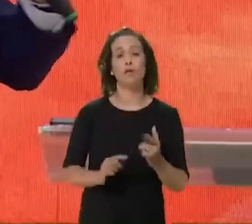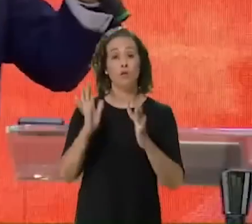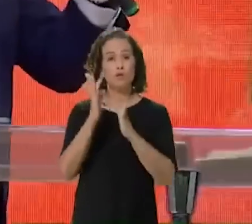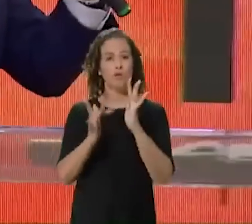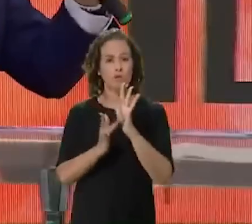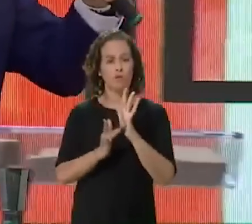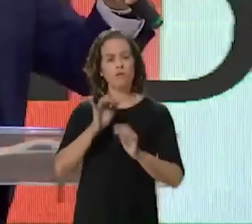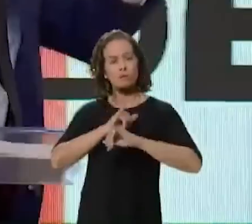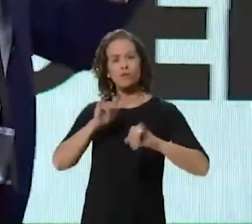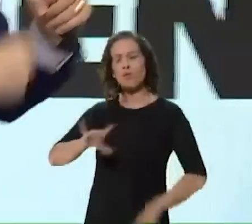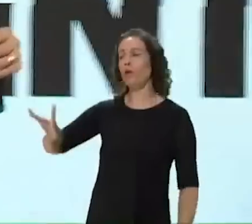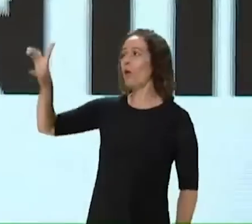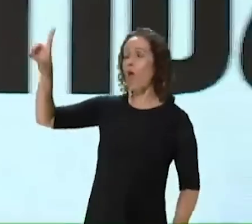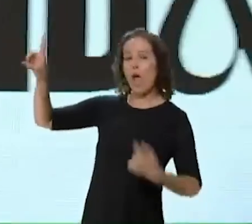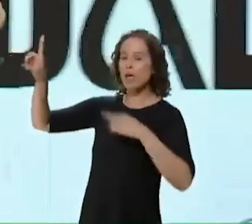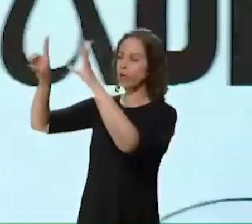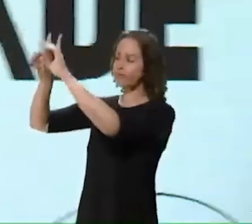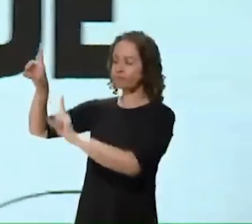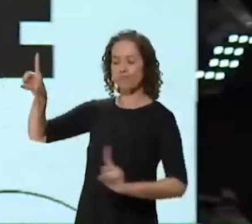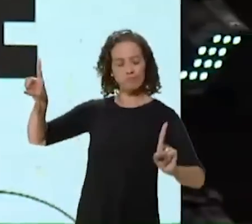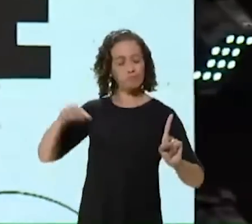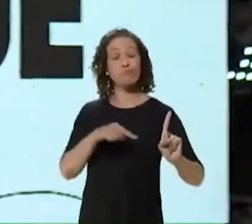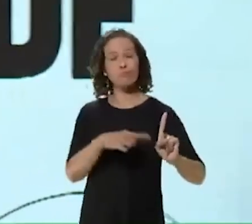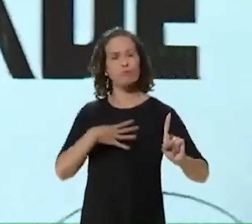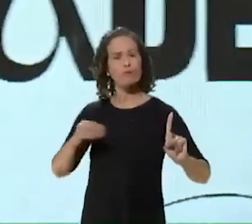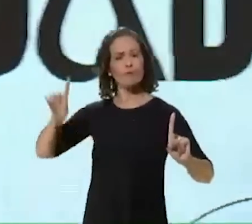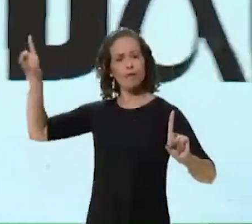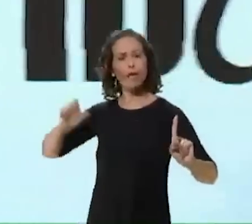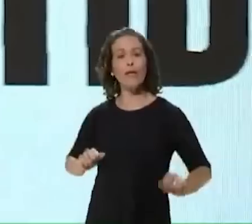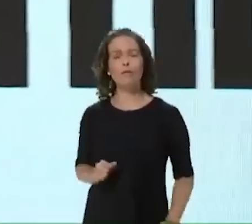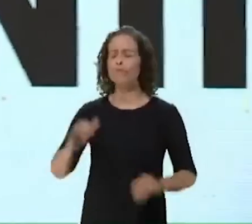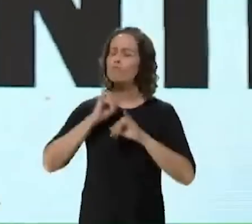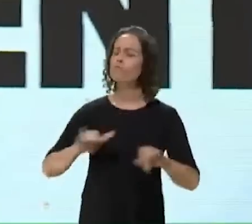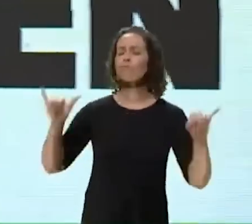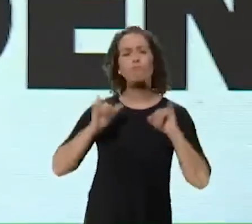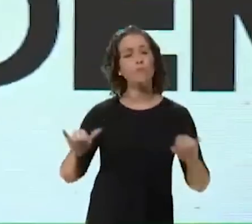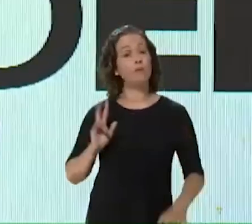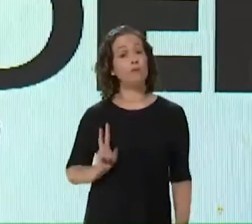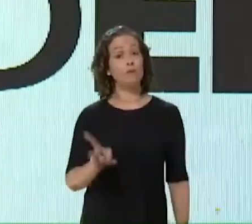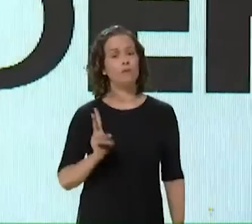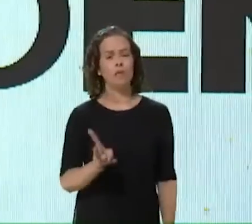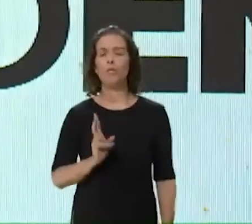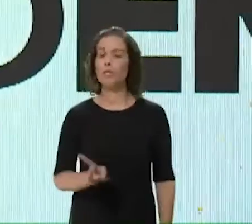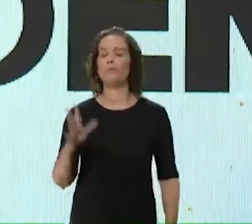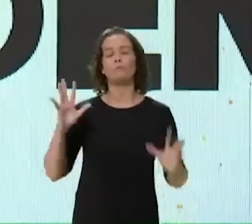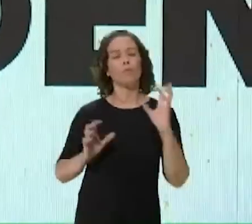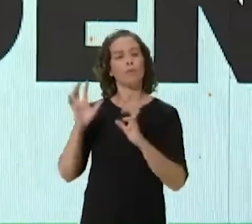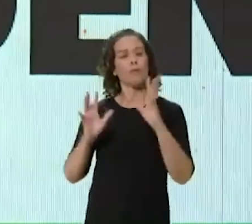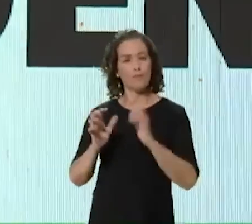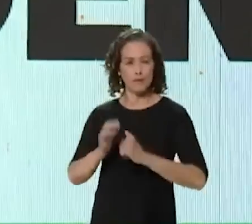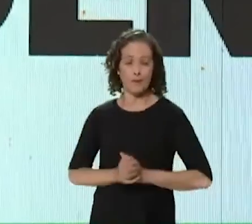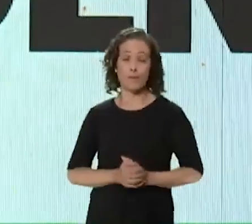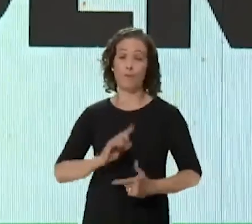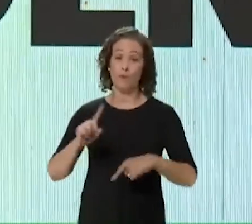cara ouviu o pai falar: eu sou filho amado, e ele falou: eu sou mesmo, e agora é disso que eu vou viver. Você quer ver? Depois,